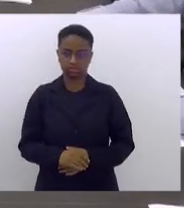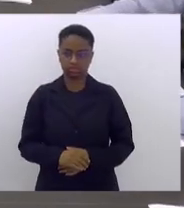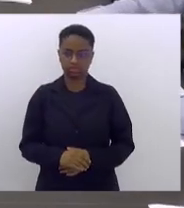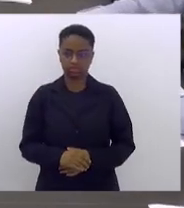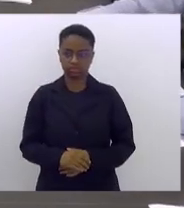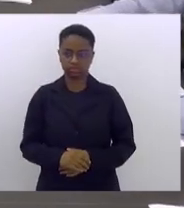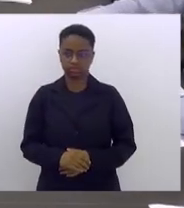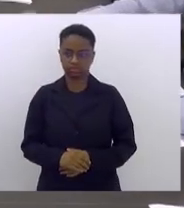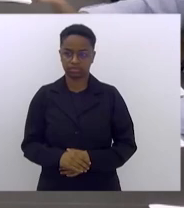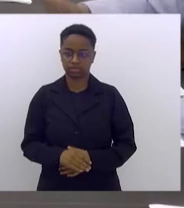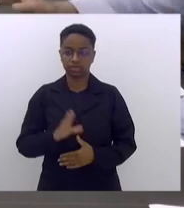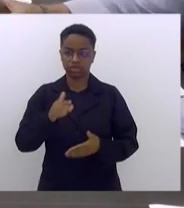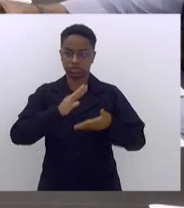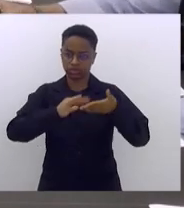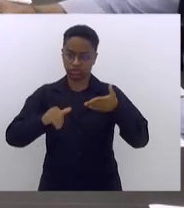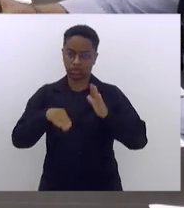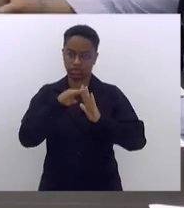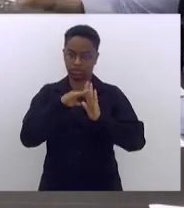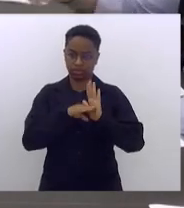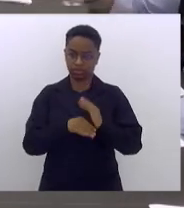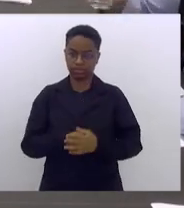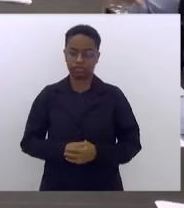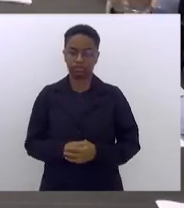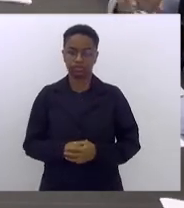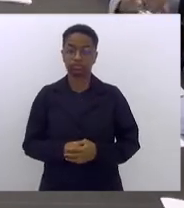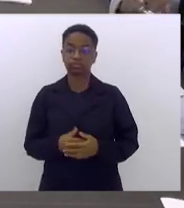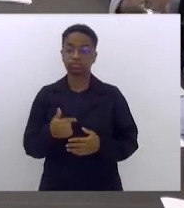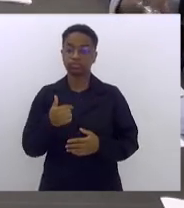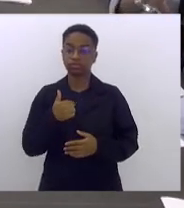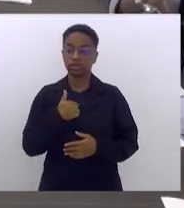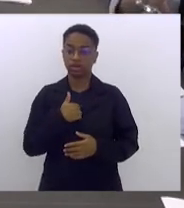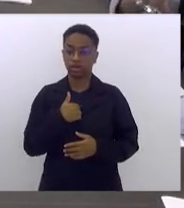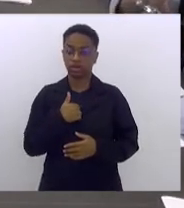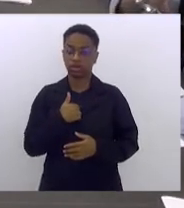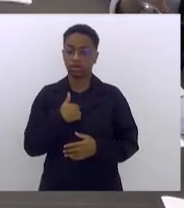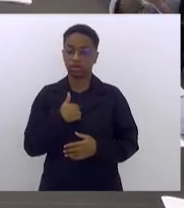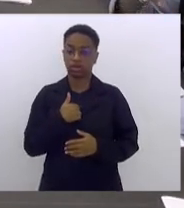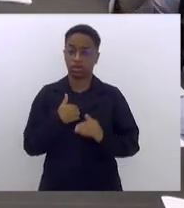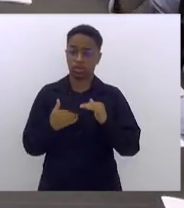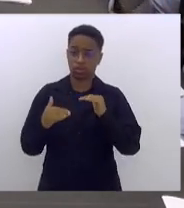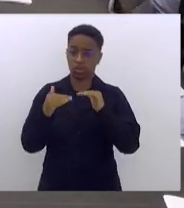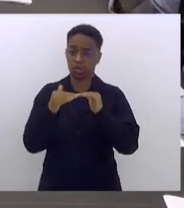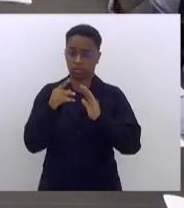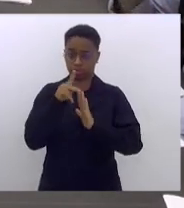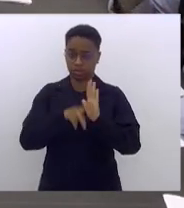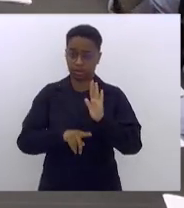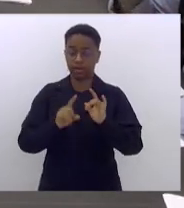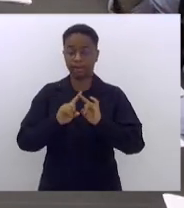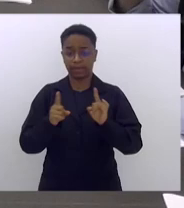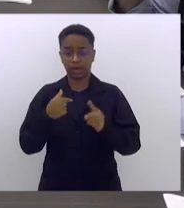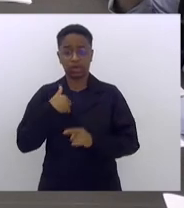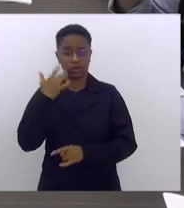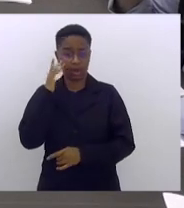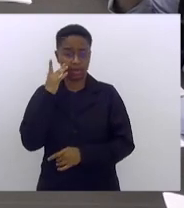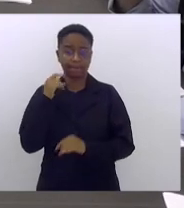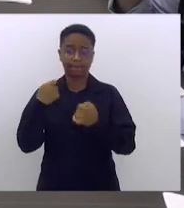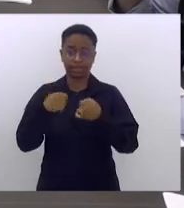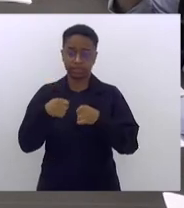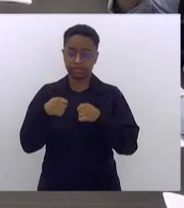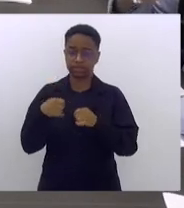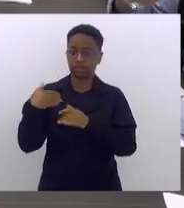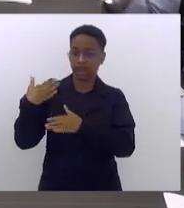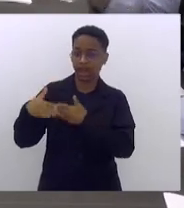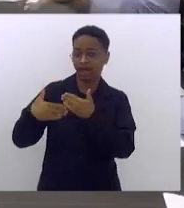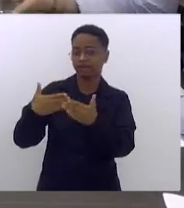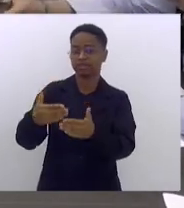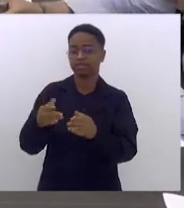então, já que o processo está retirado por causa da vista. Eu tenho um acordo com o projeto, embora ache que seja necessário a gente avançar